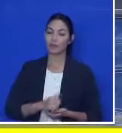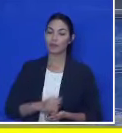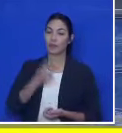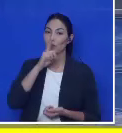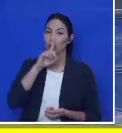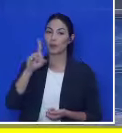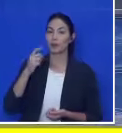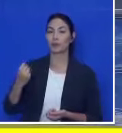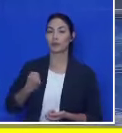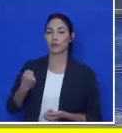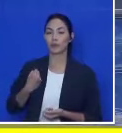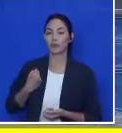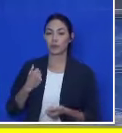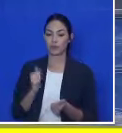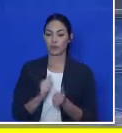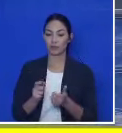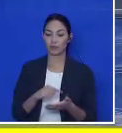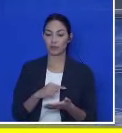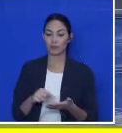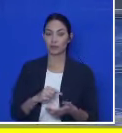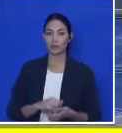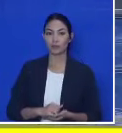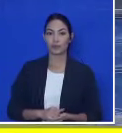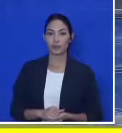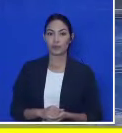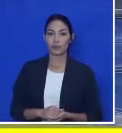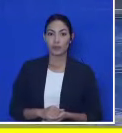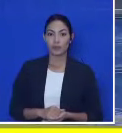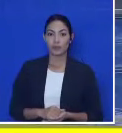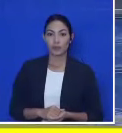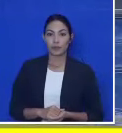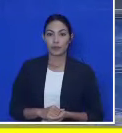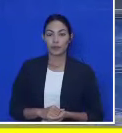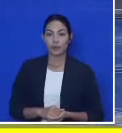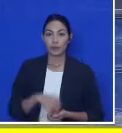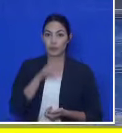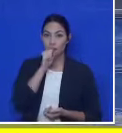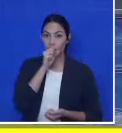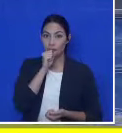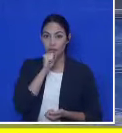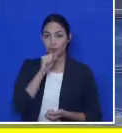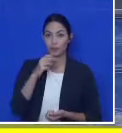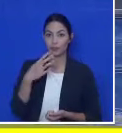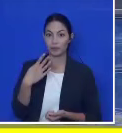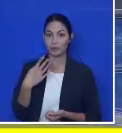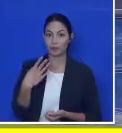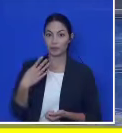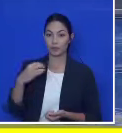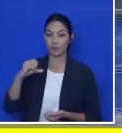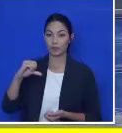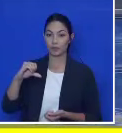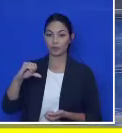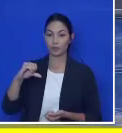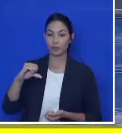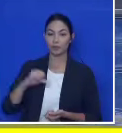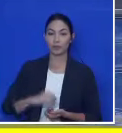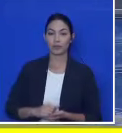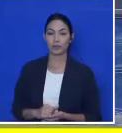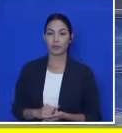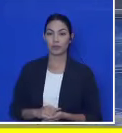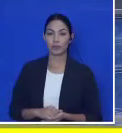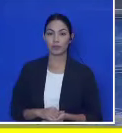o sétimo e último número da Time Mania. Bola laranja, número 49.